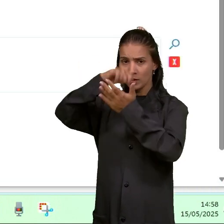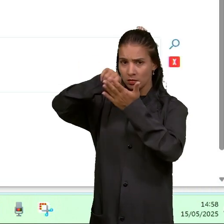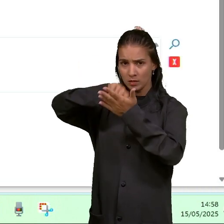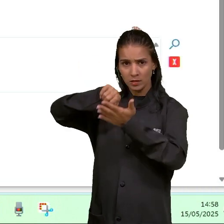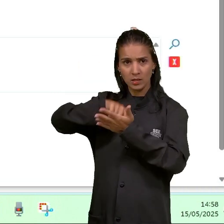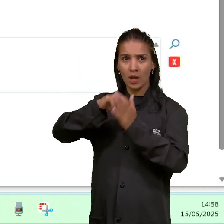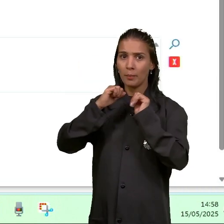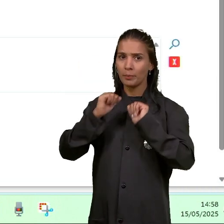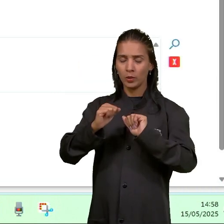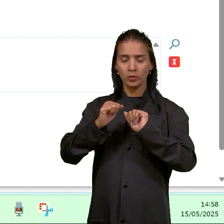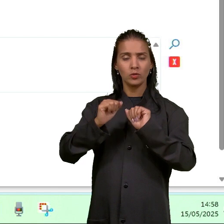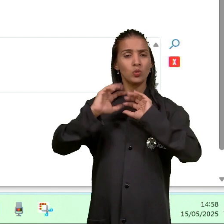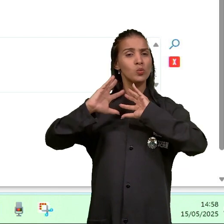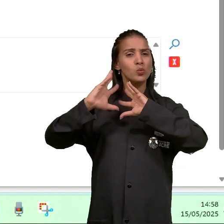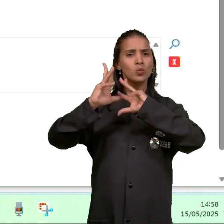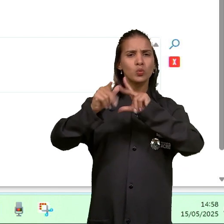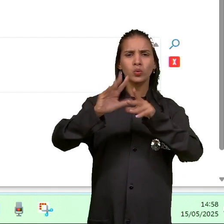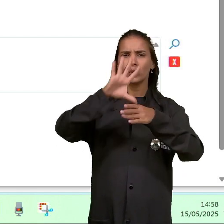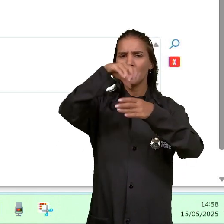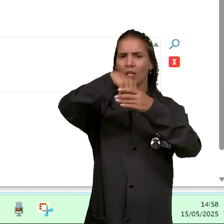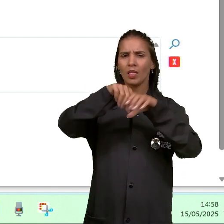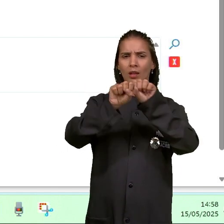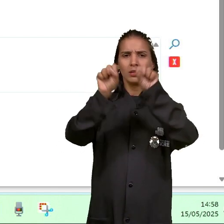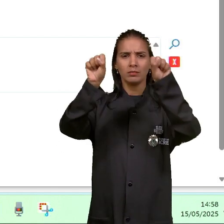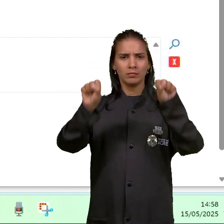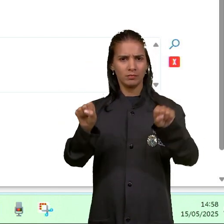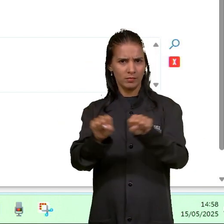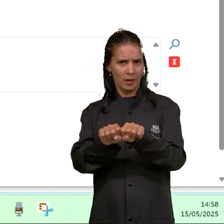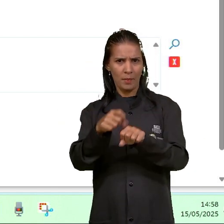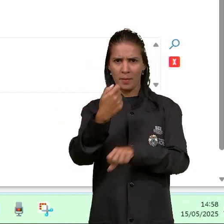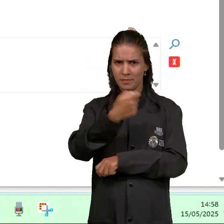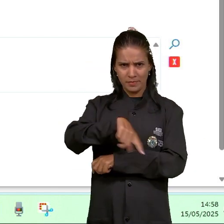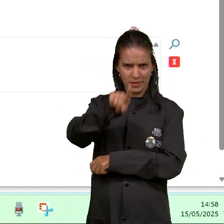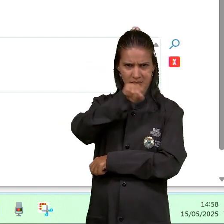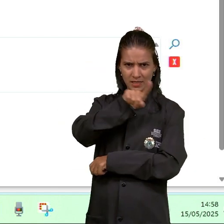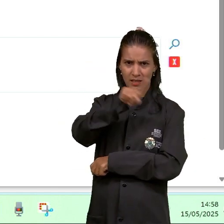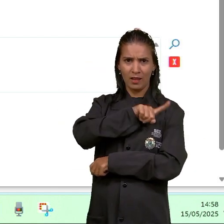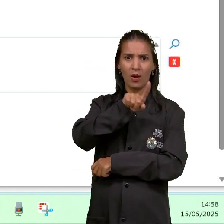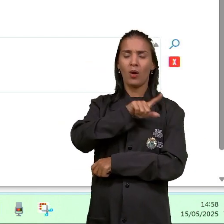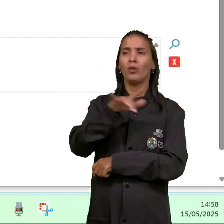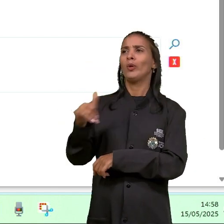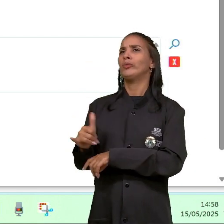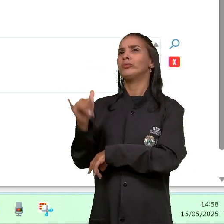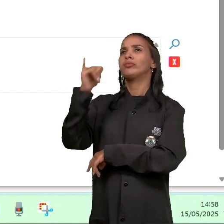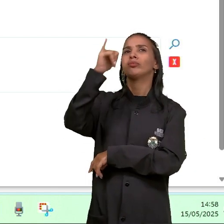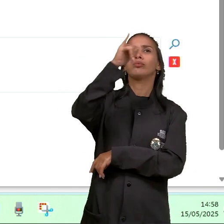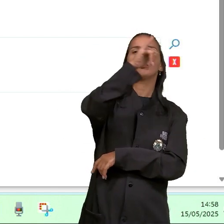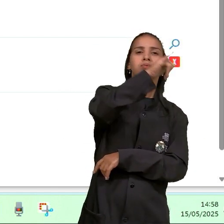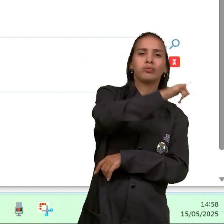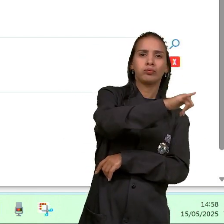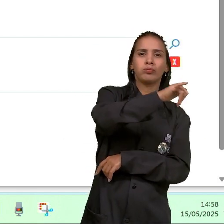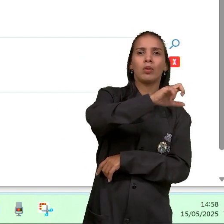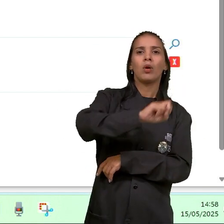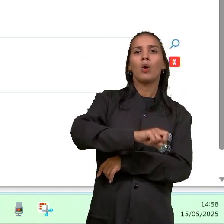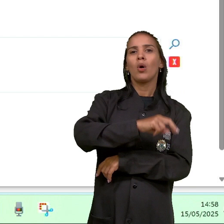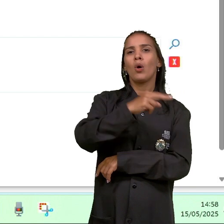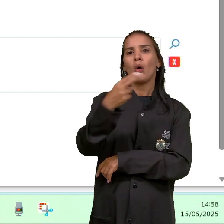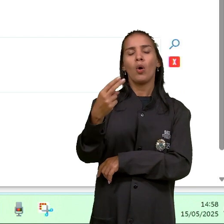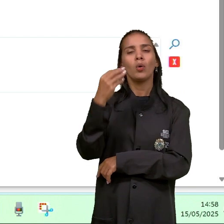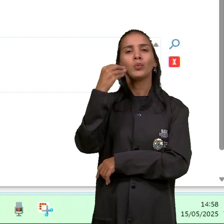dentro do sistema, tá? Não precisa você sair e se você porventura tentar achar uma pessoa